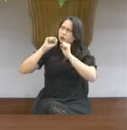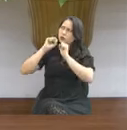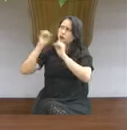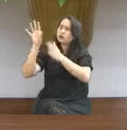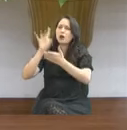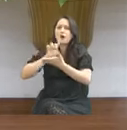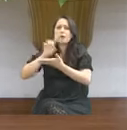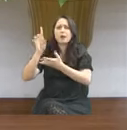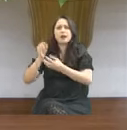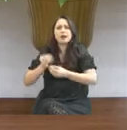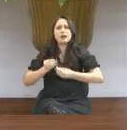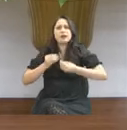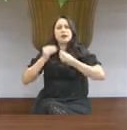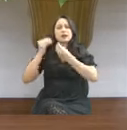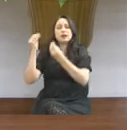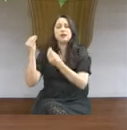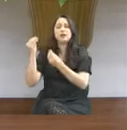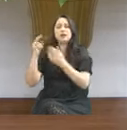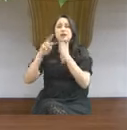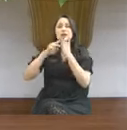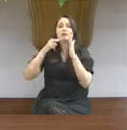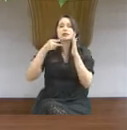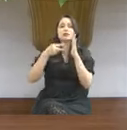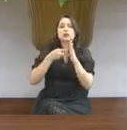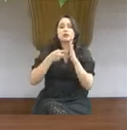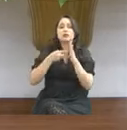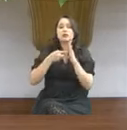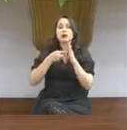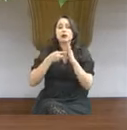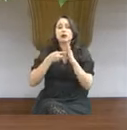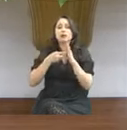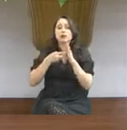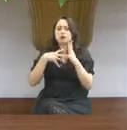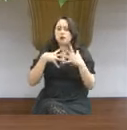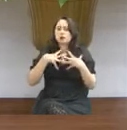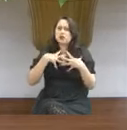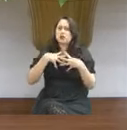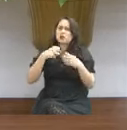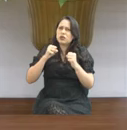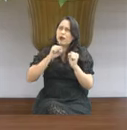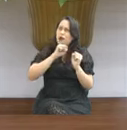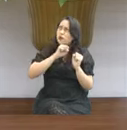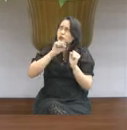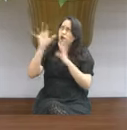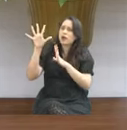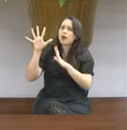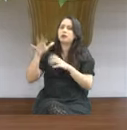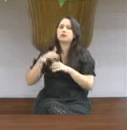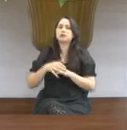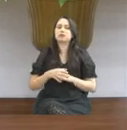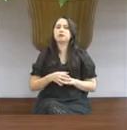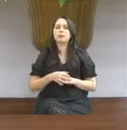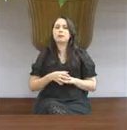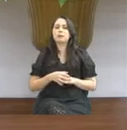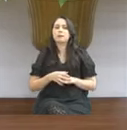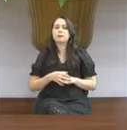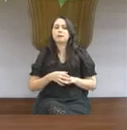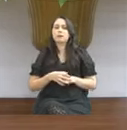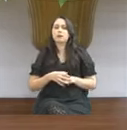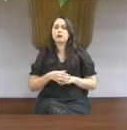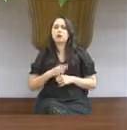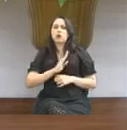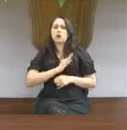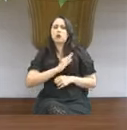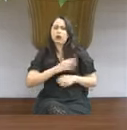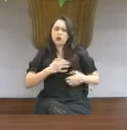Jogue. Significa atirar, arremessar. Significa tirar algo de você e